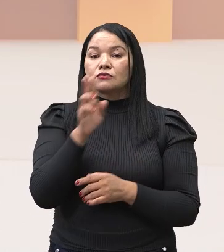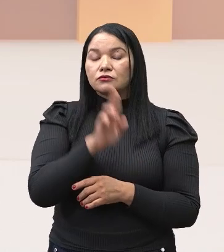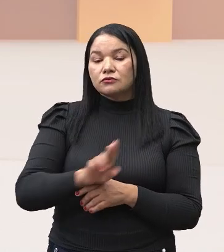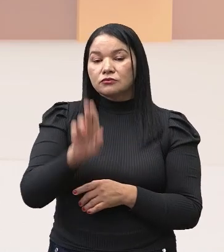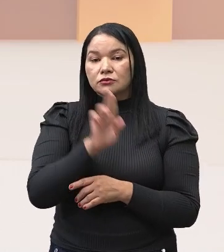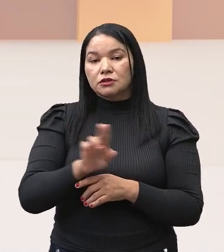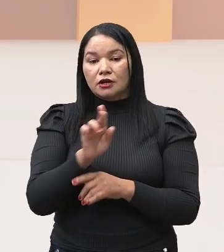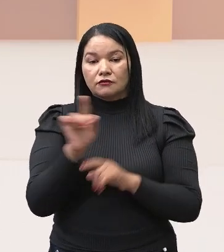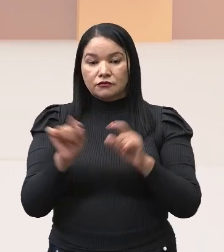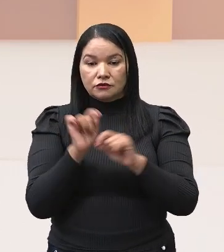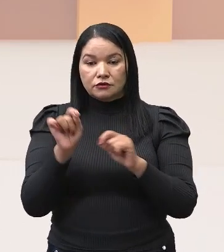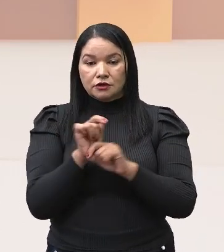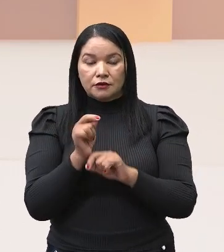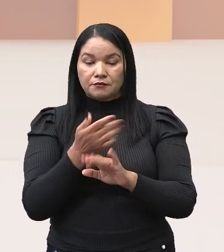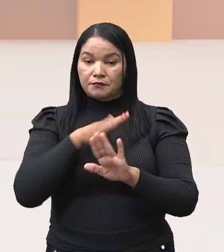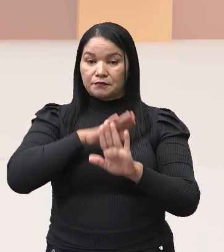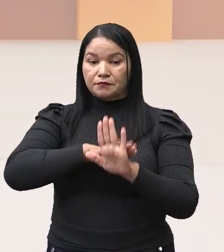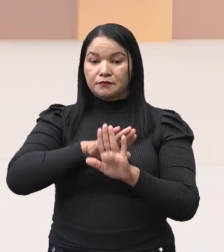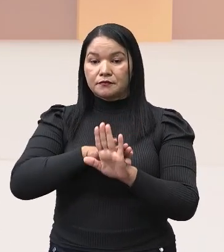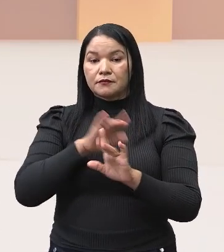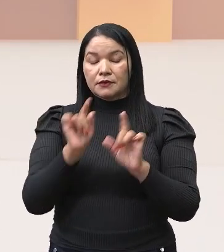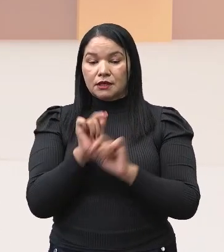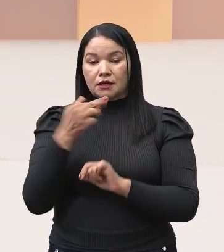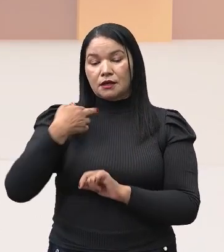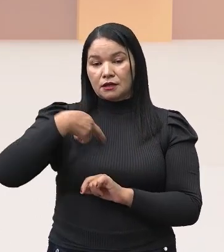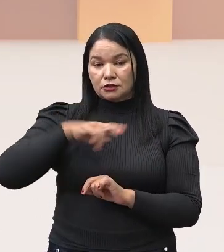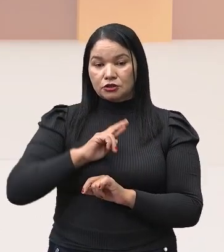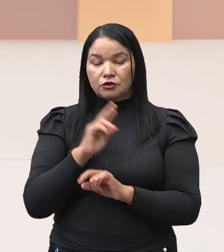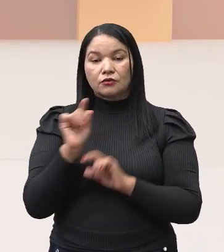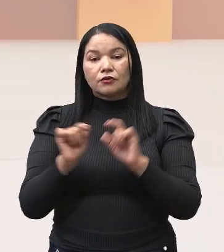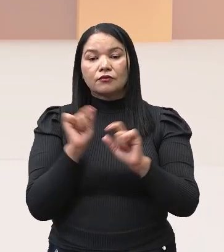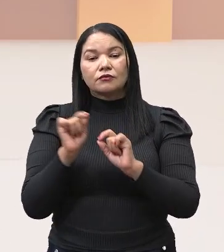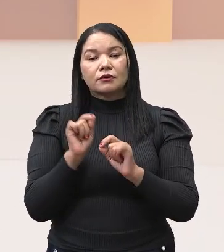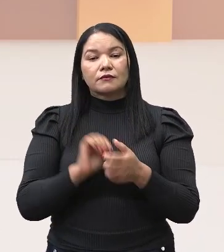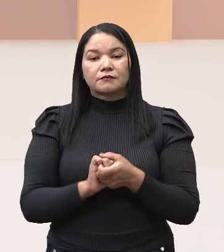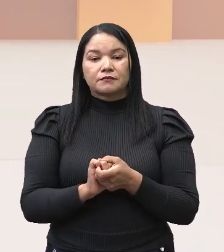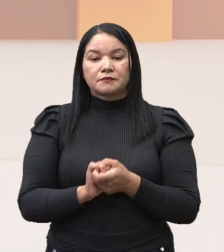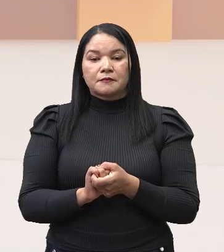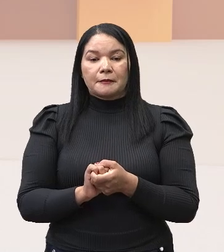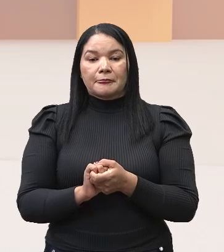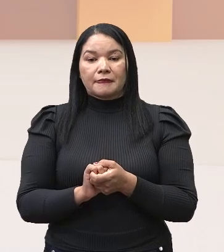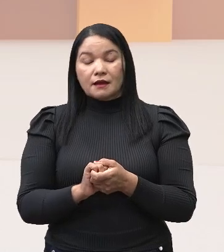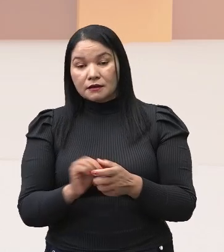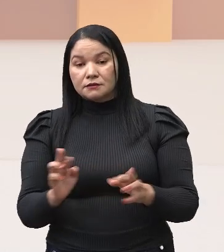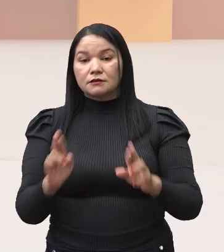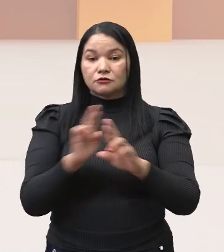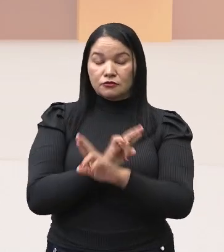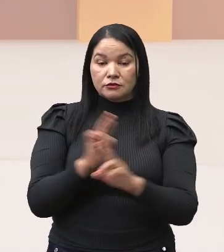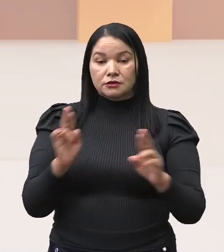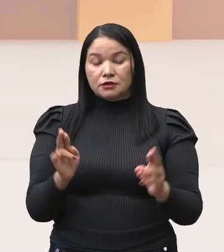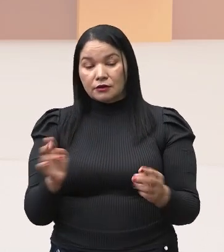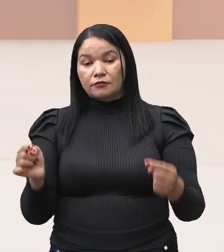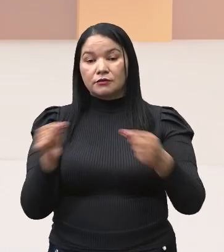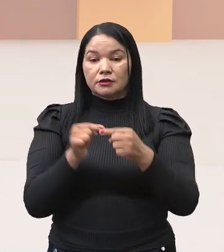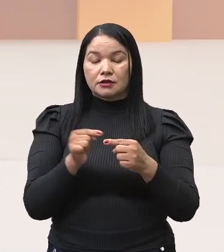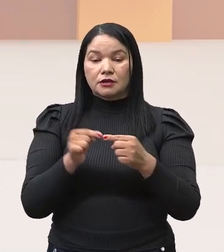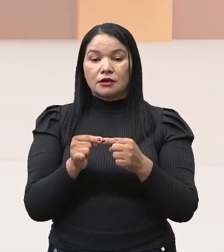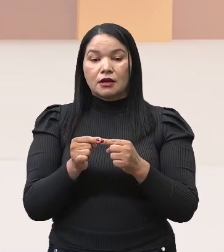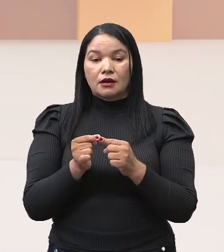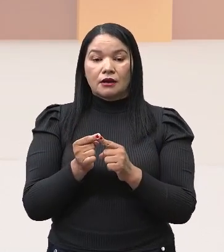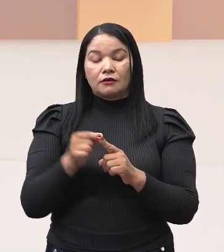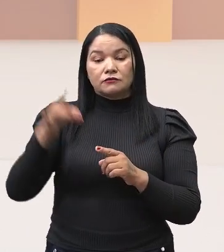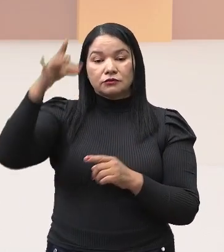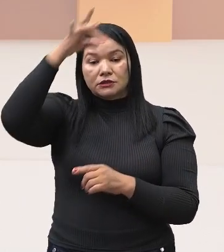gente chama de sincretismo religioso, ou seja, eles vão associar santos